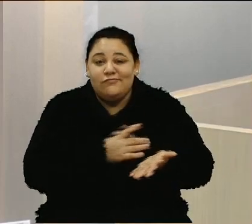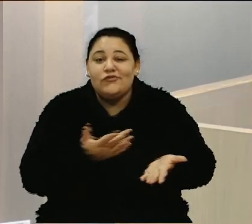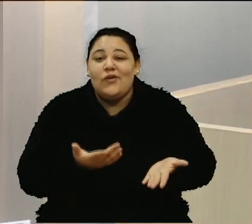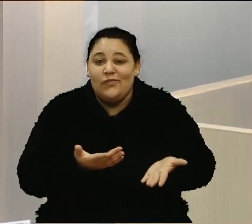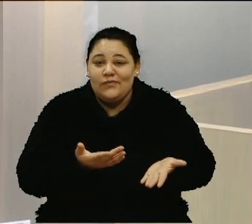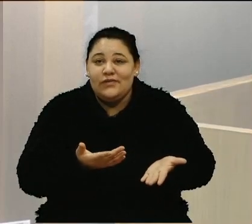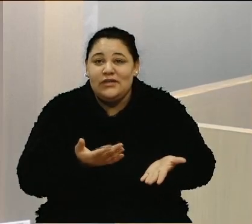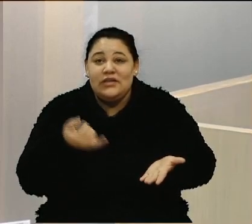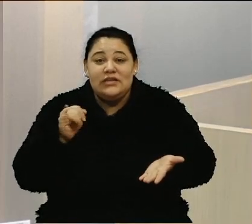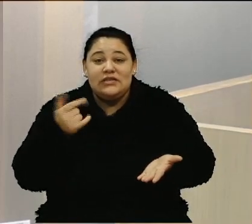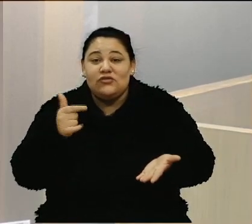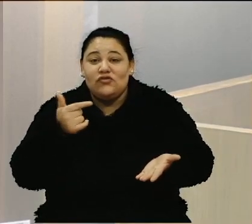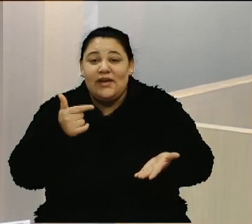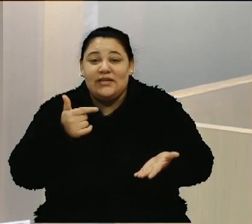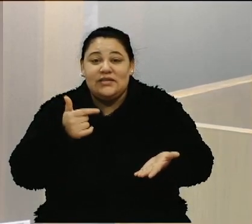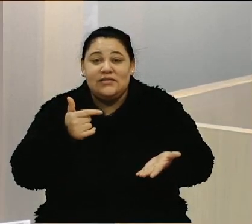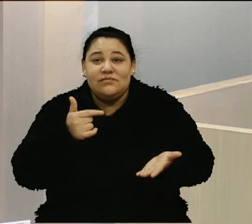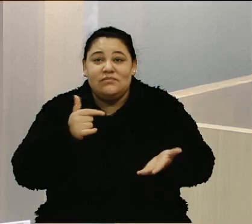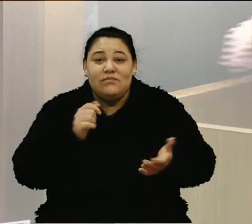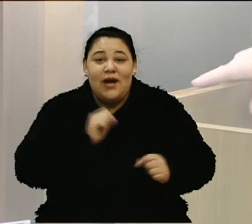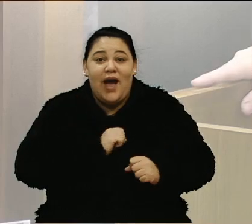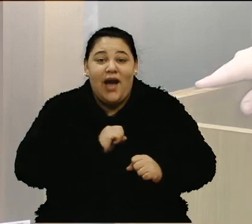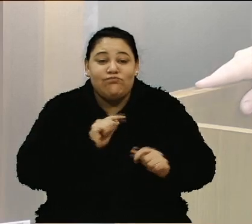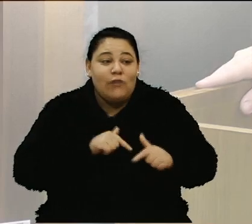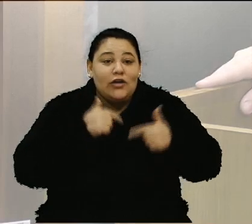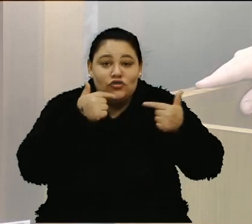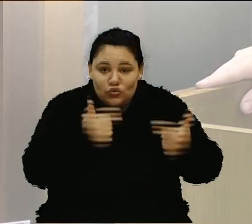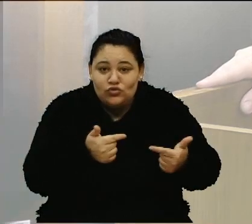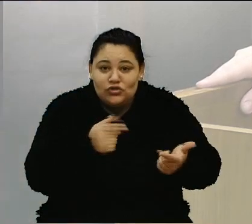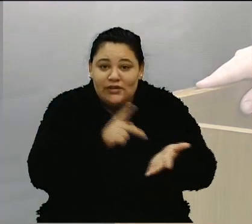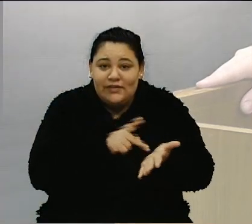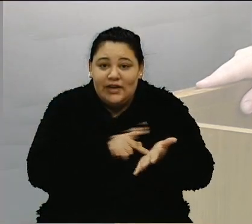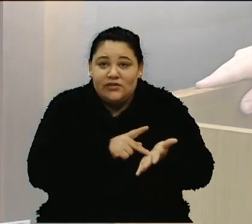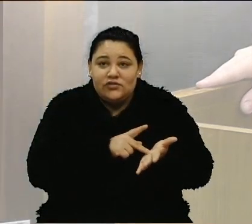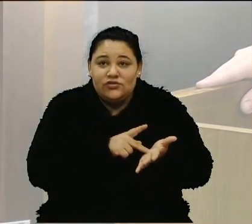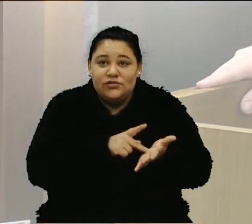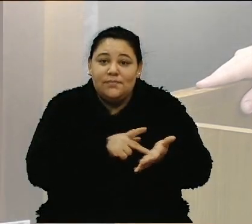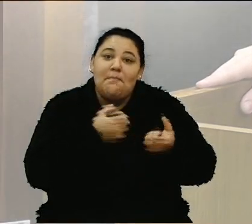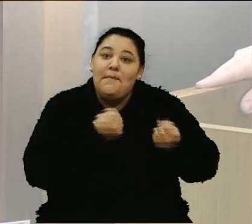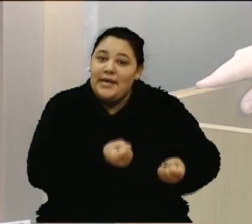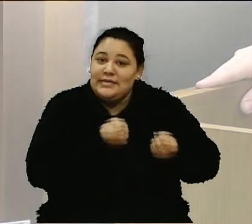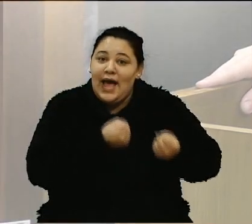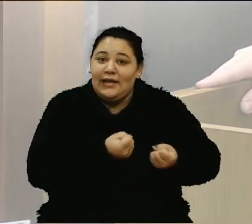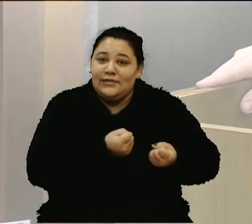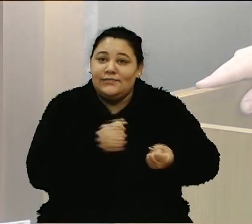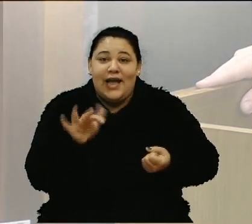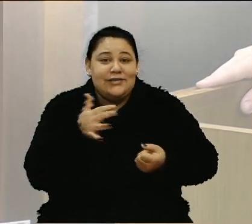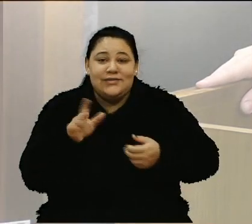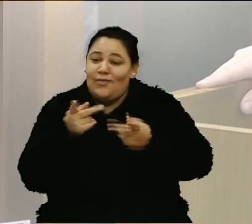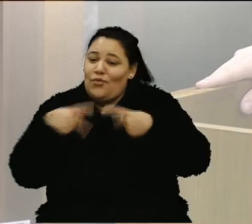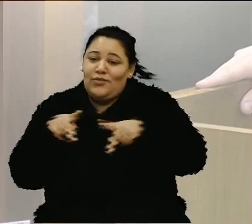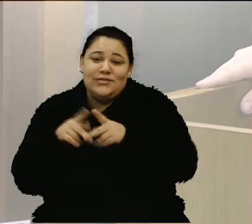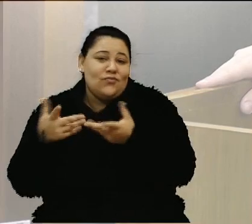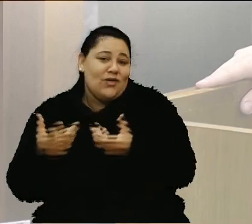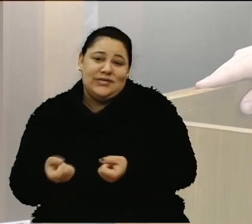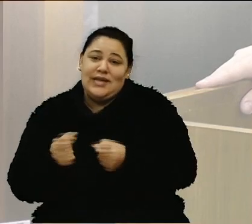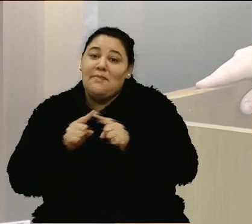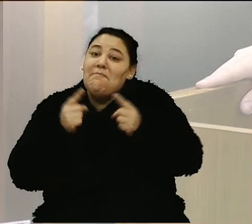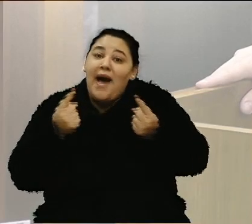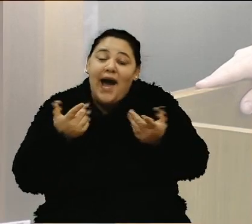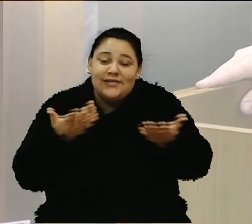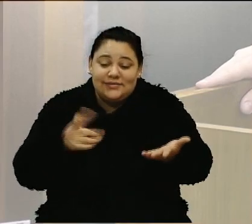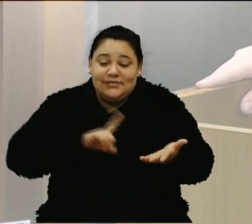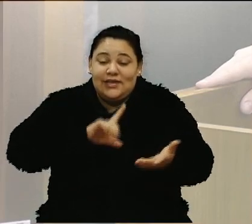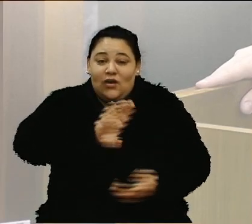tido tomadas medidas, que são medidas enérgicas e medidas que às vezes são impopulares, mas tendo a